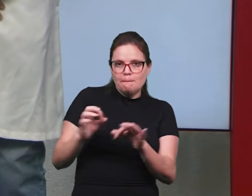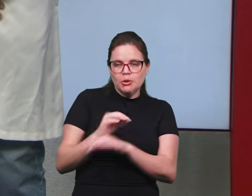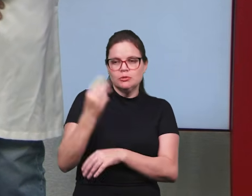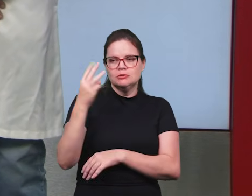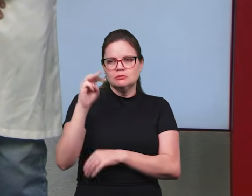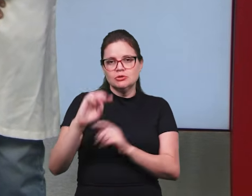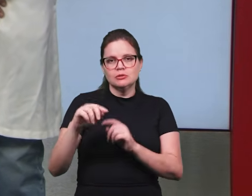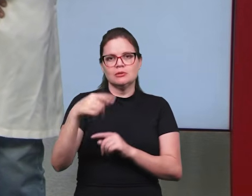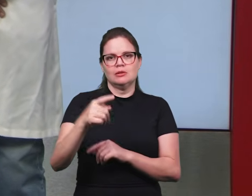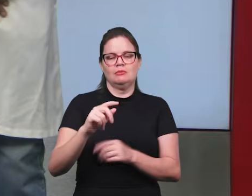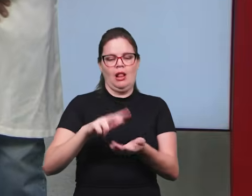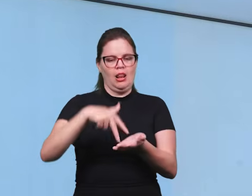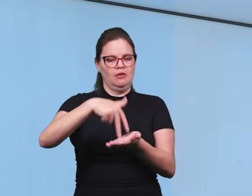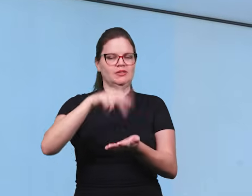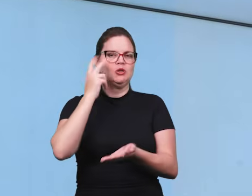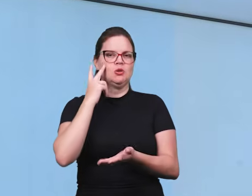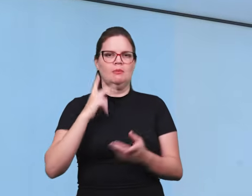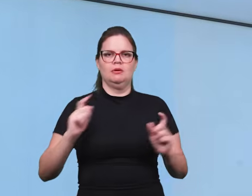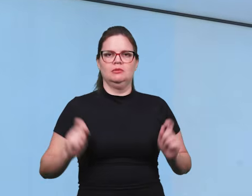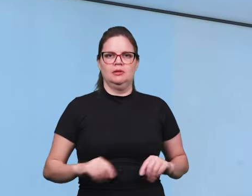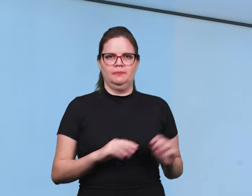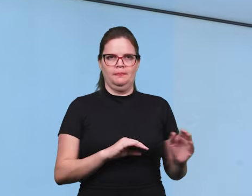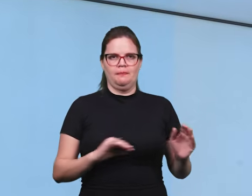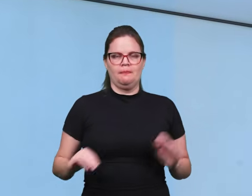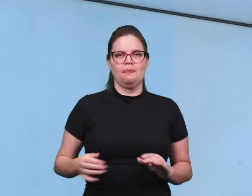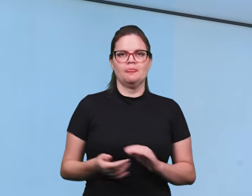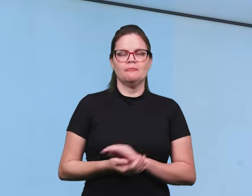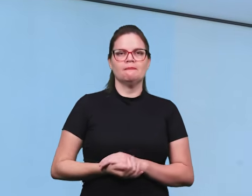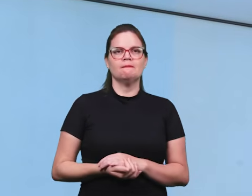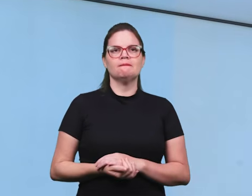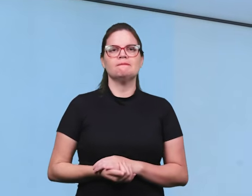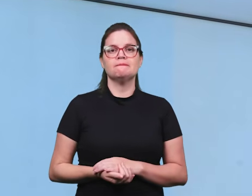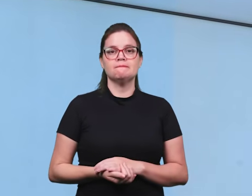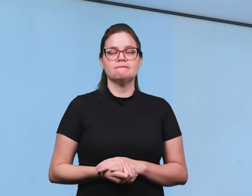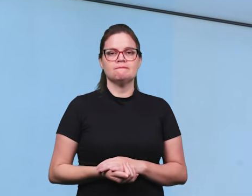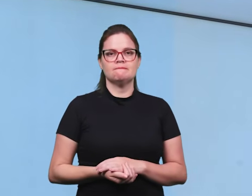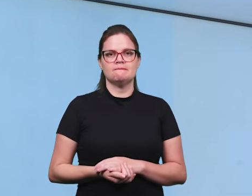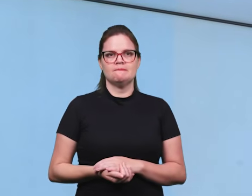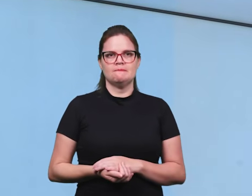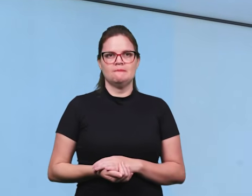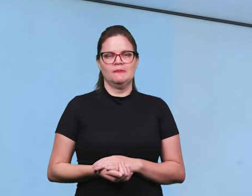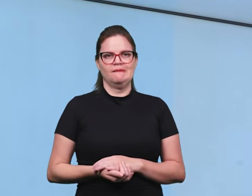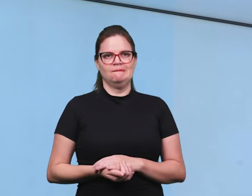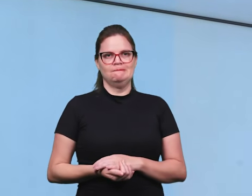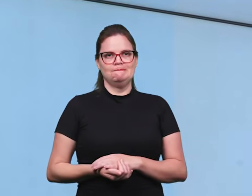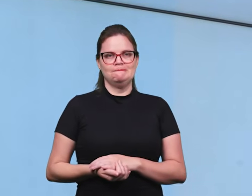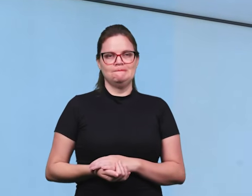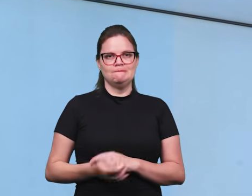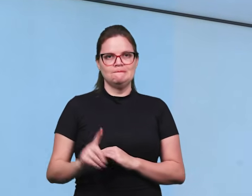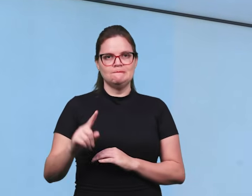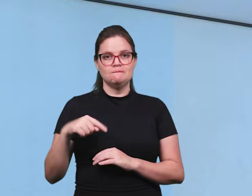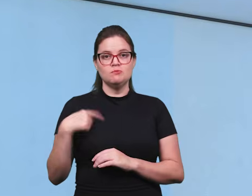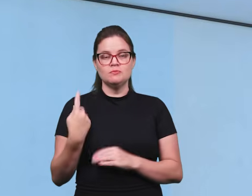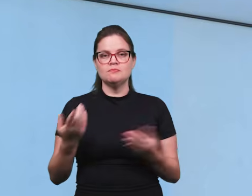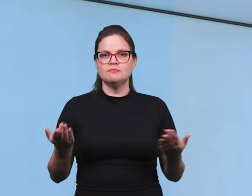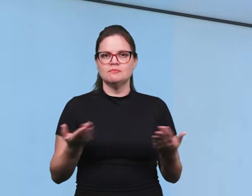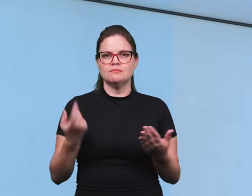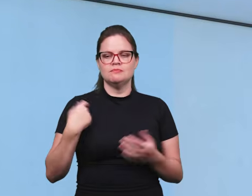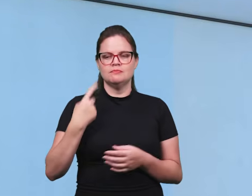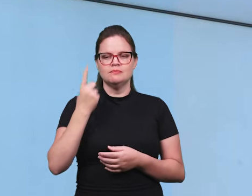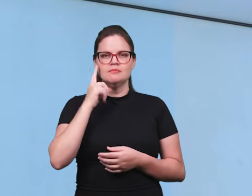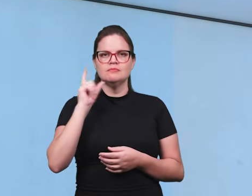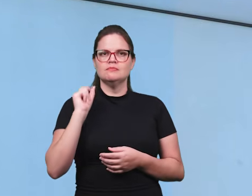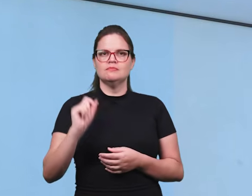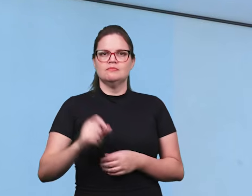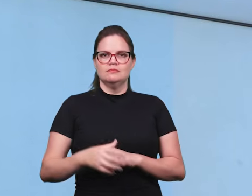hora. Que legal. Bom, e agora nós vamos entrar num tema que é mais comum e que muita gente